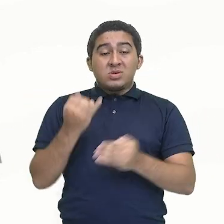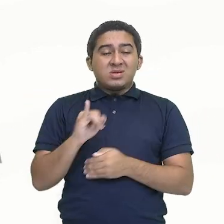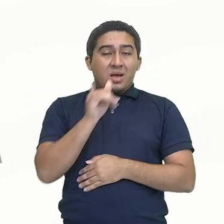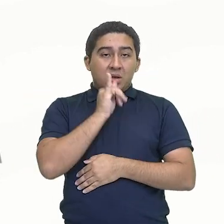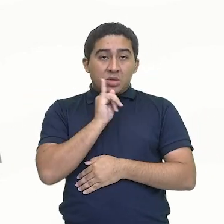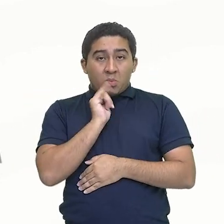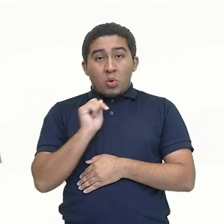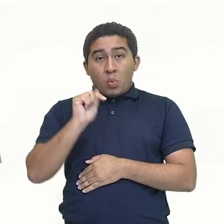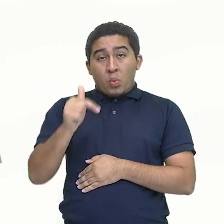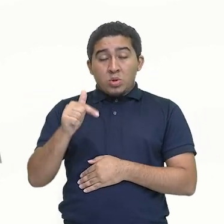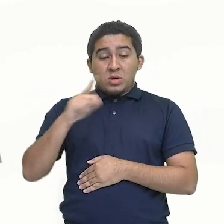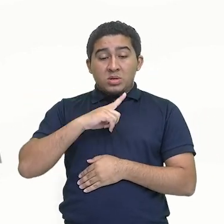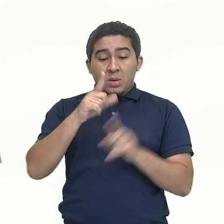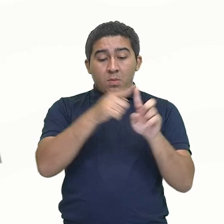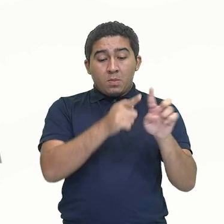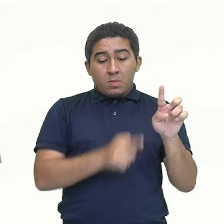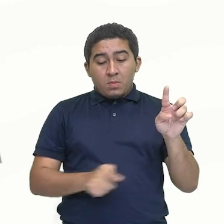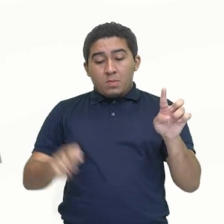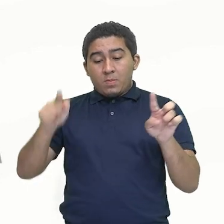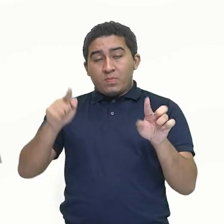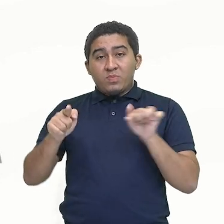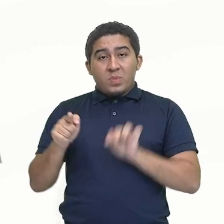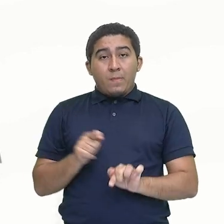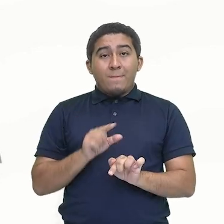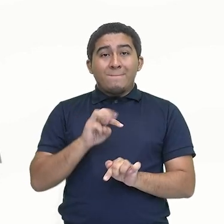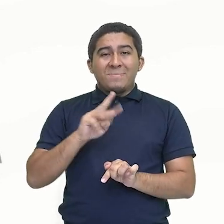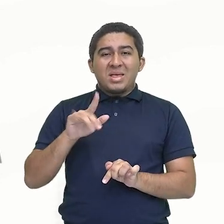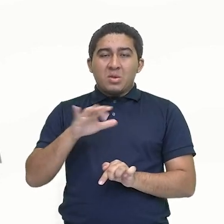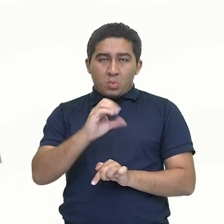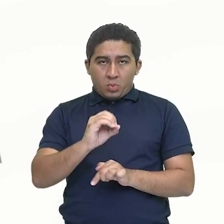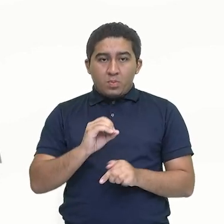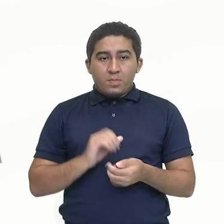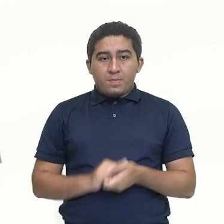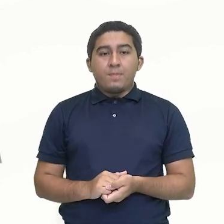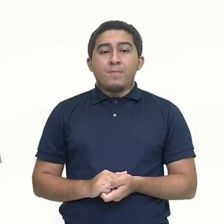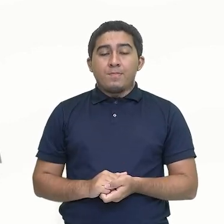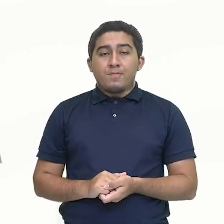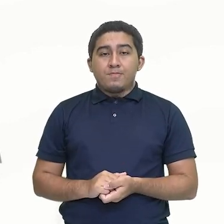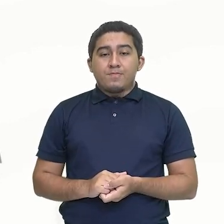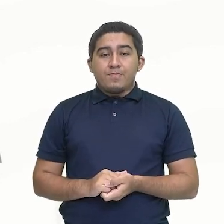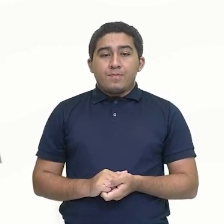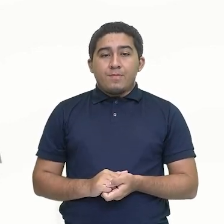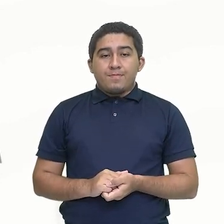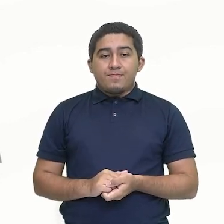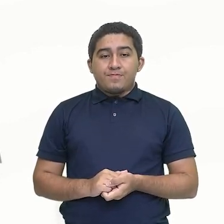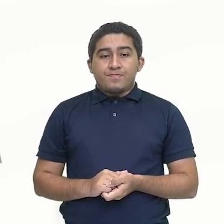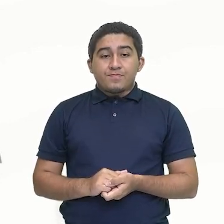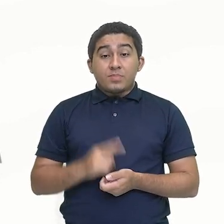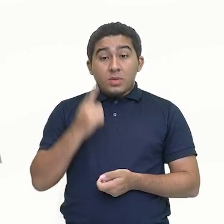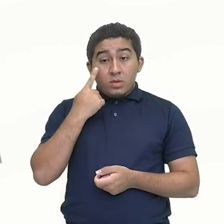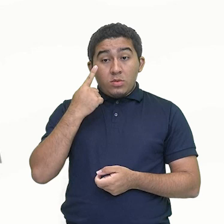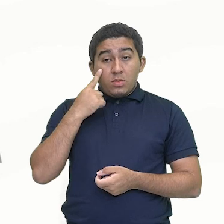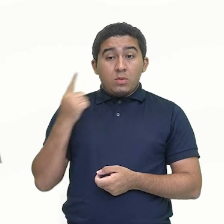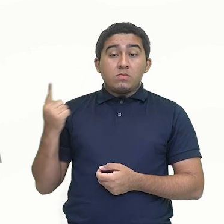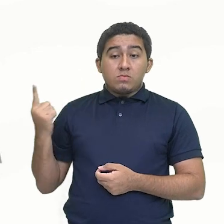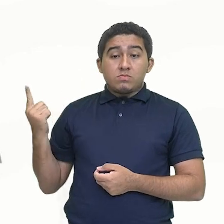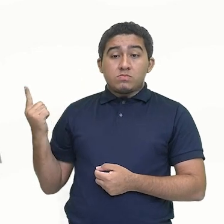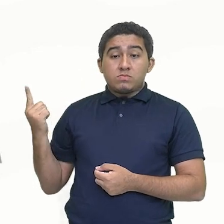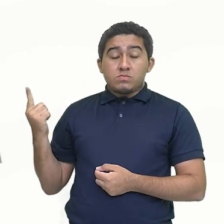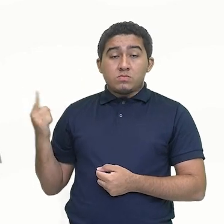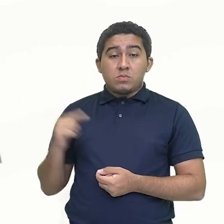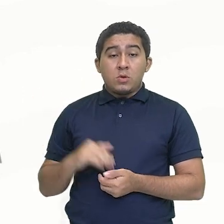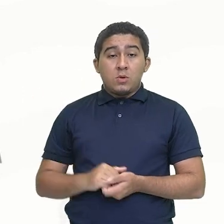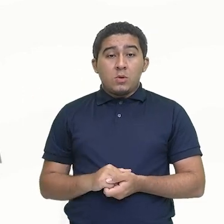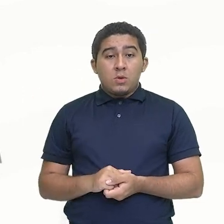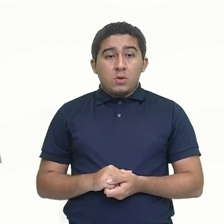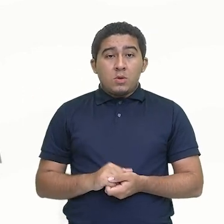parábola voltada para cima, ele teria apenas ponto mínimo, tá bom? Então esse ponto aqui